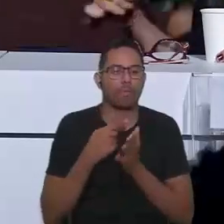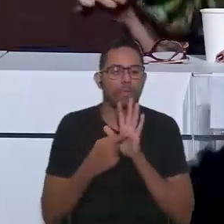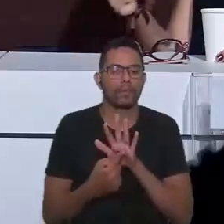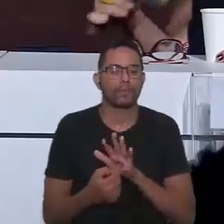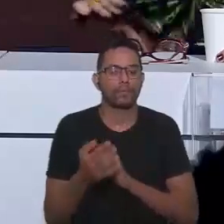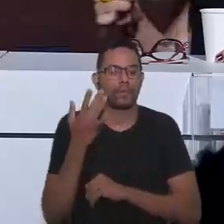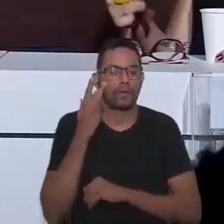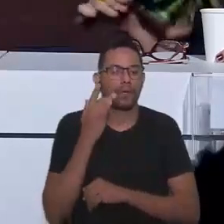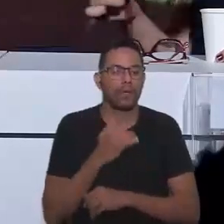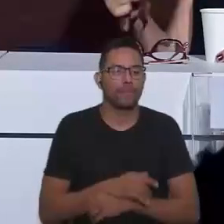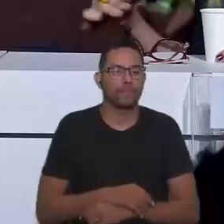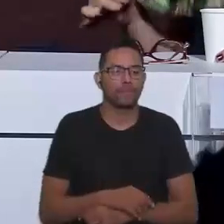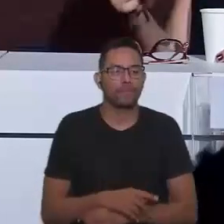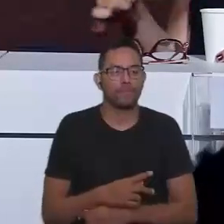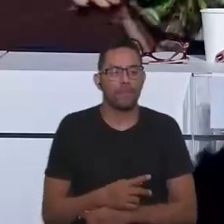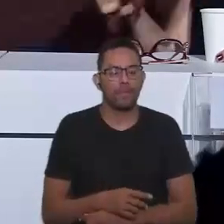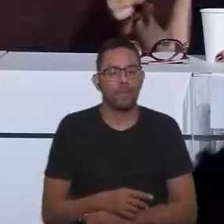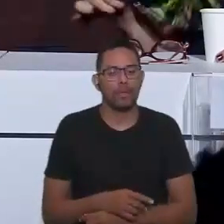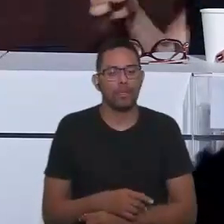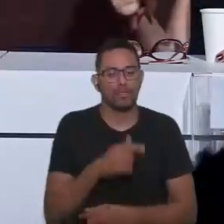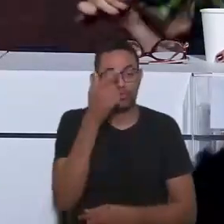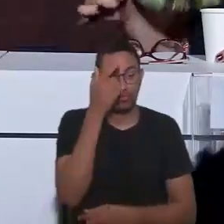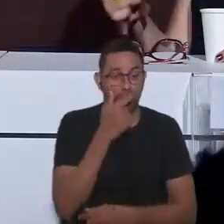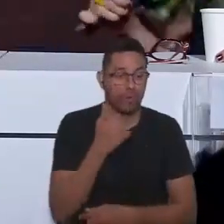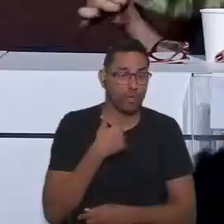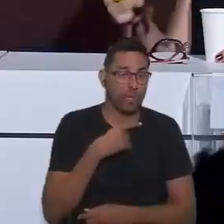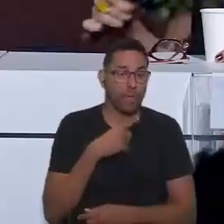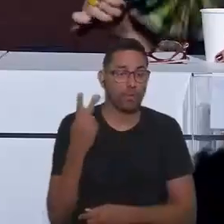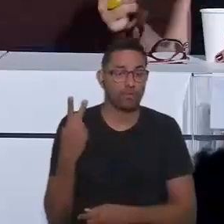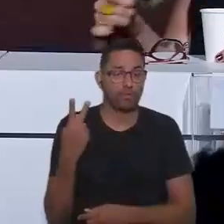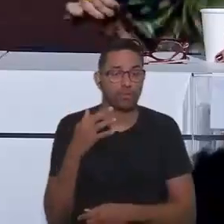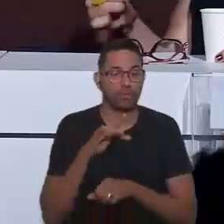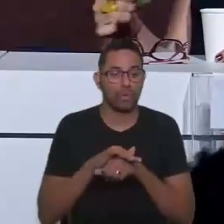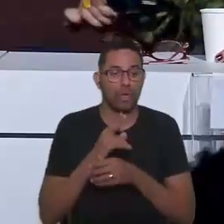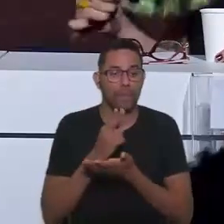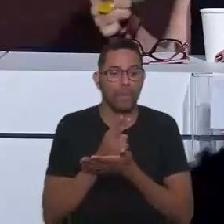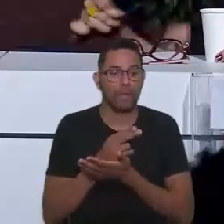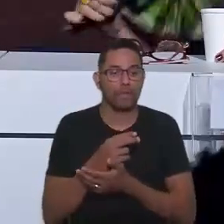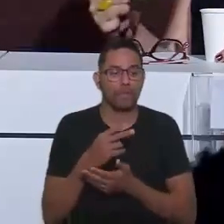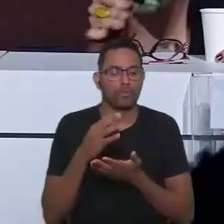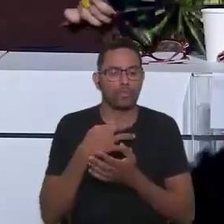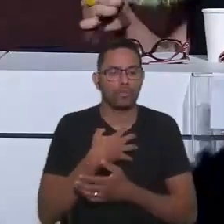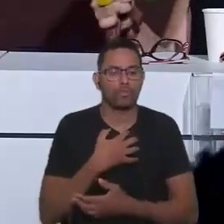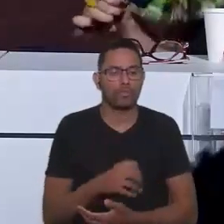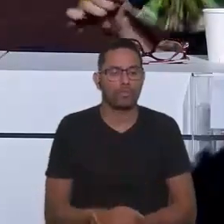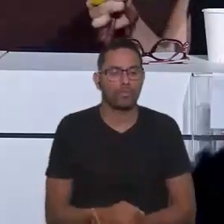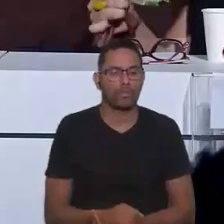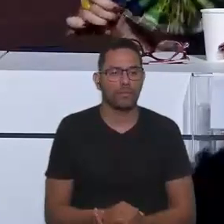achei que era uma patologia que só eu tinha, mas somos os dois doentes da mesma forma.